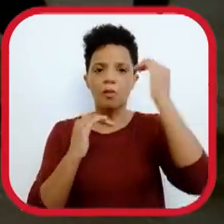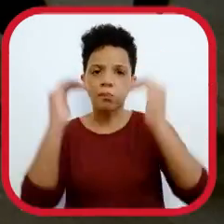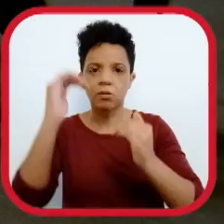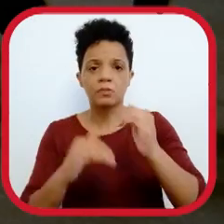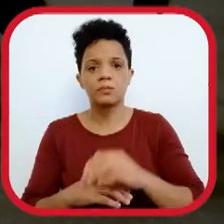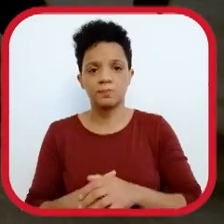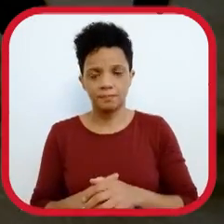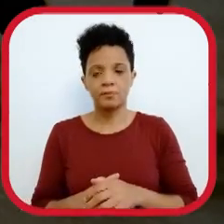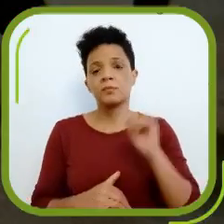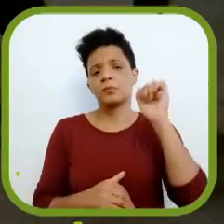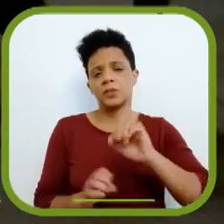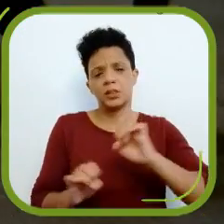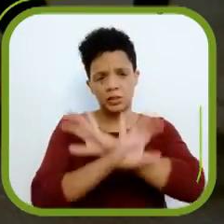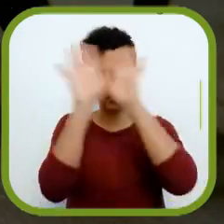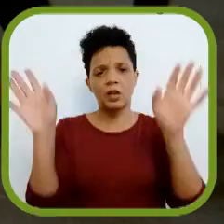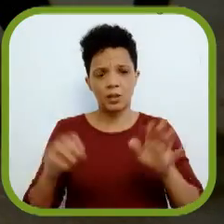à desigualdade?